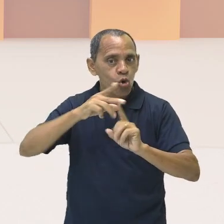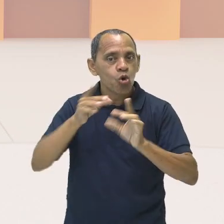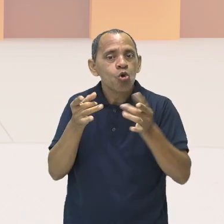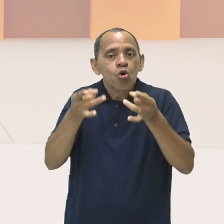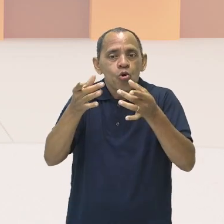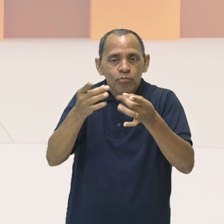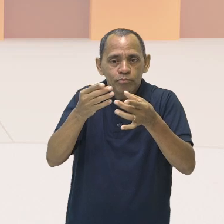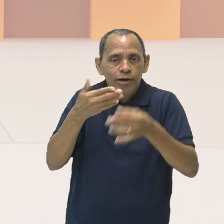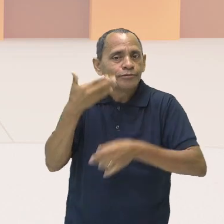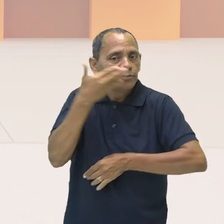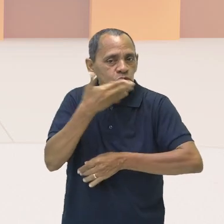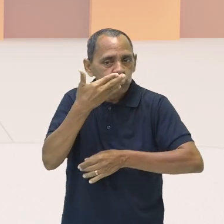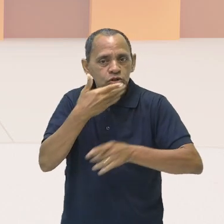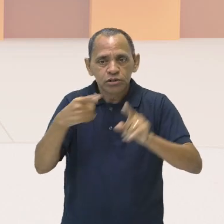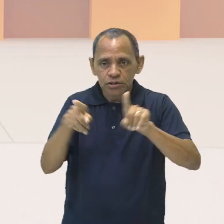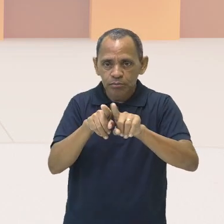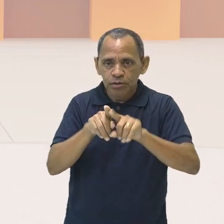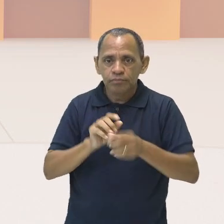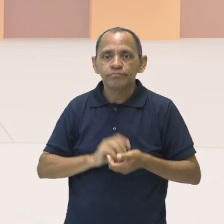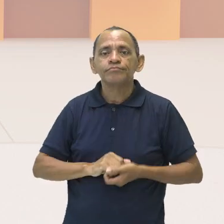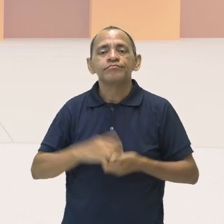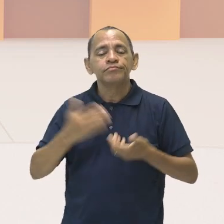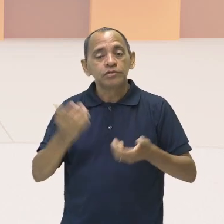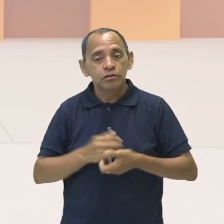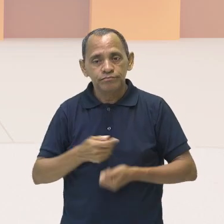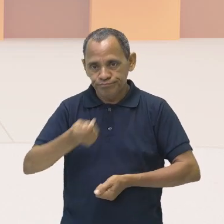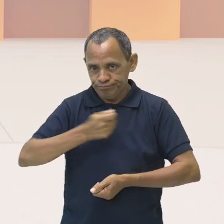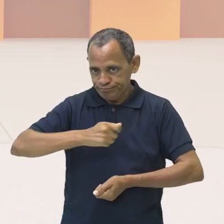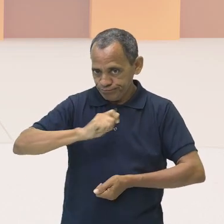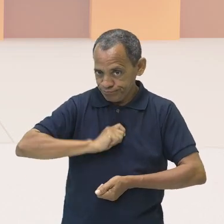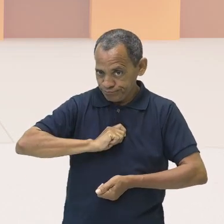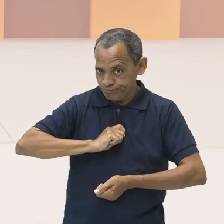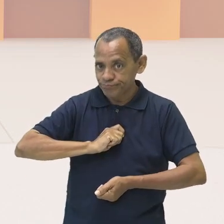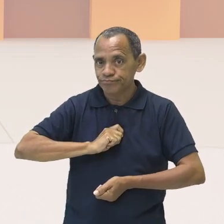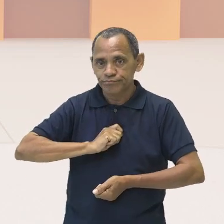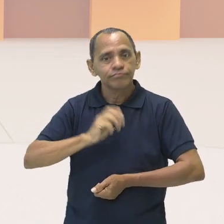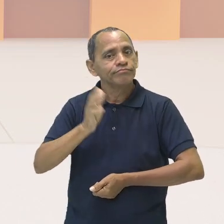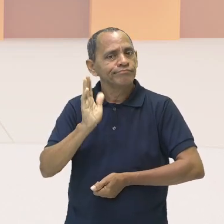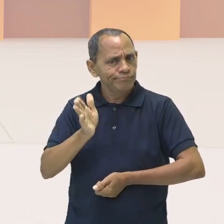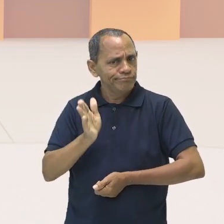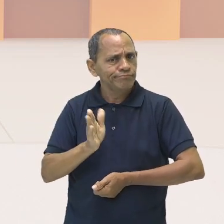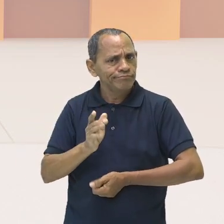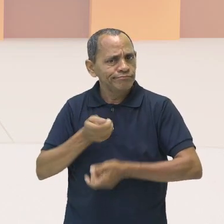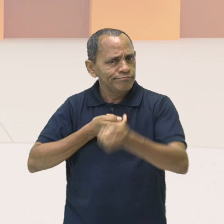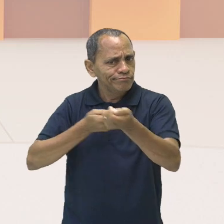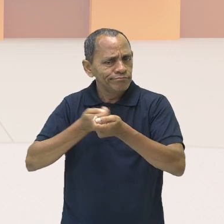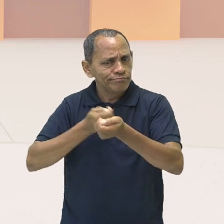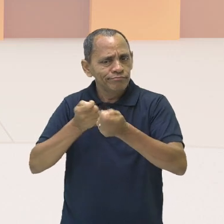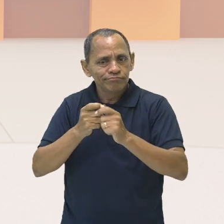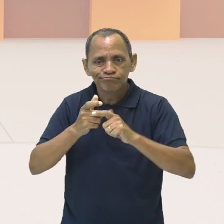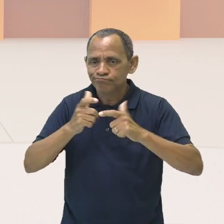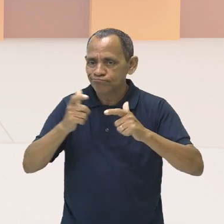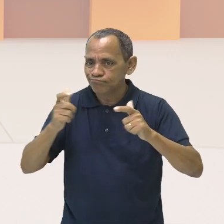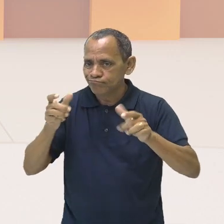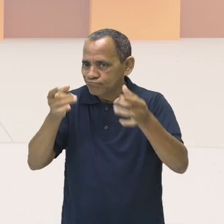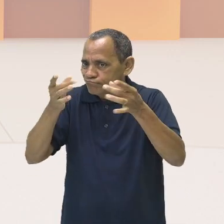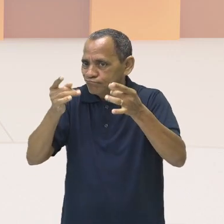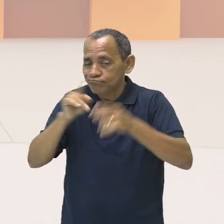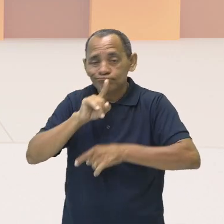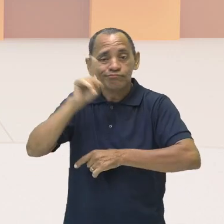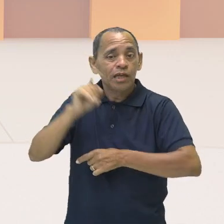de açúcar. A Espanha, que já controlava um grande comércio na